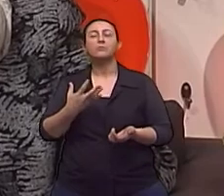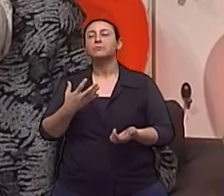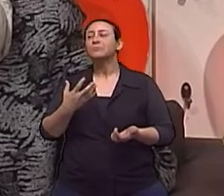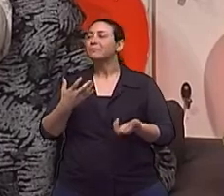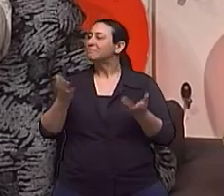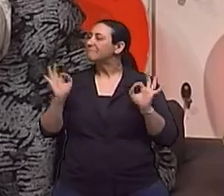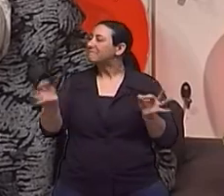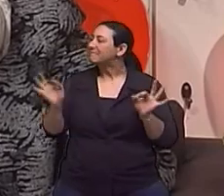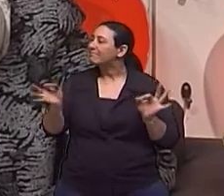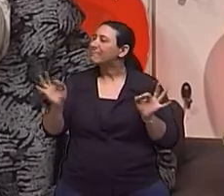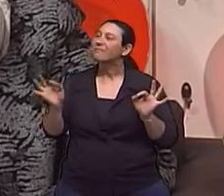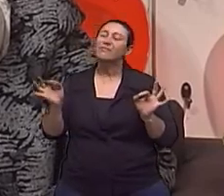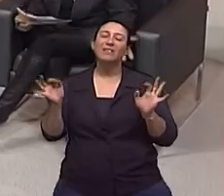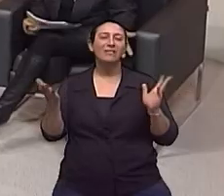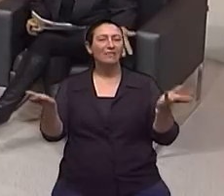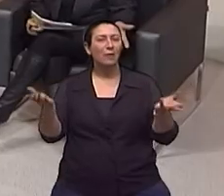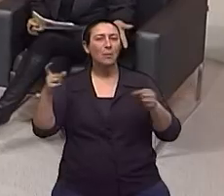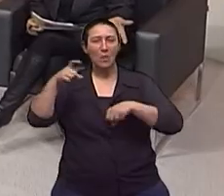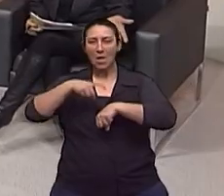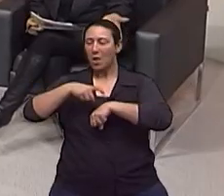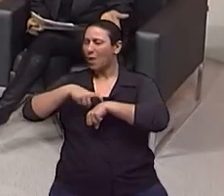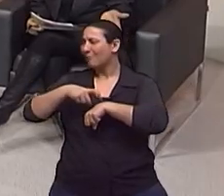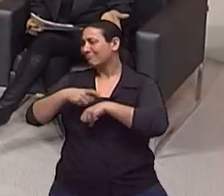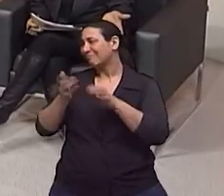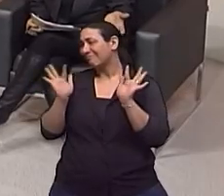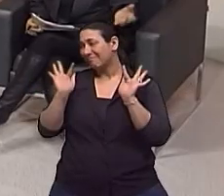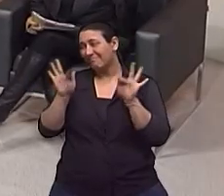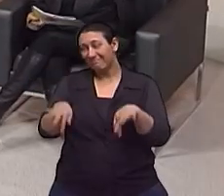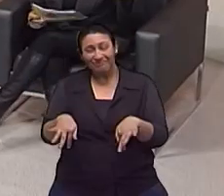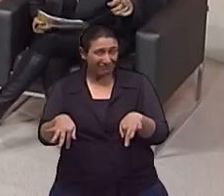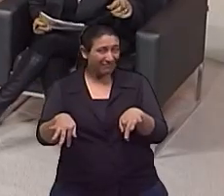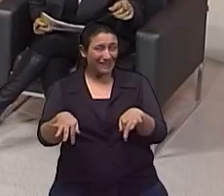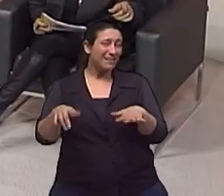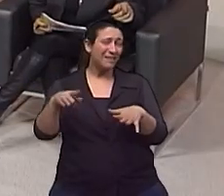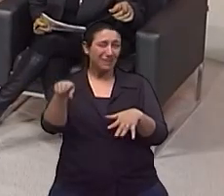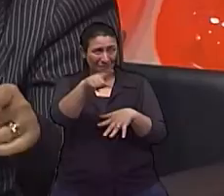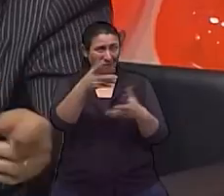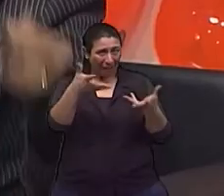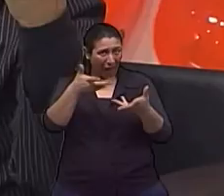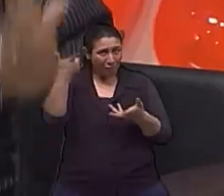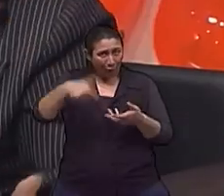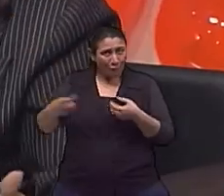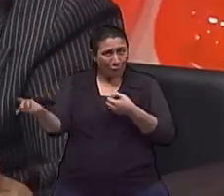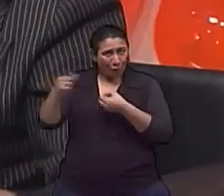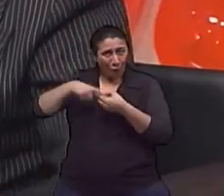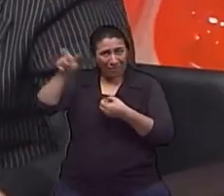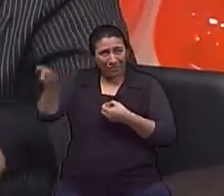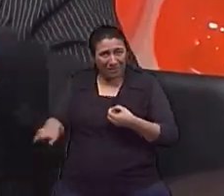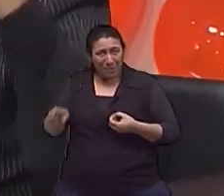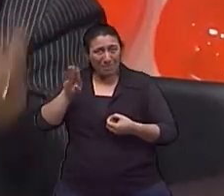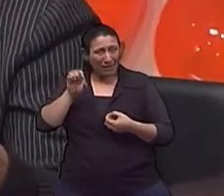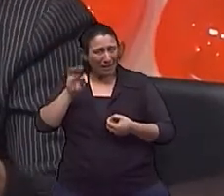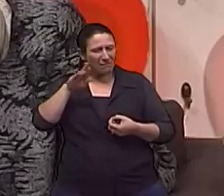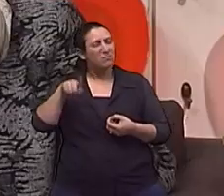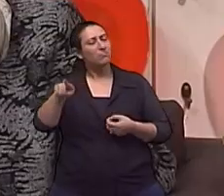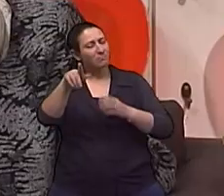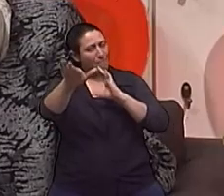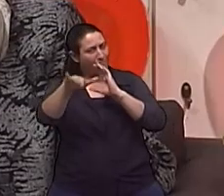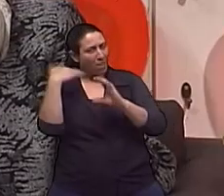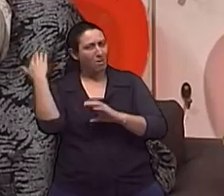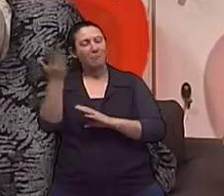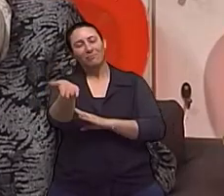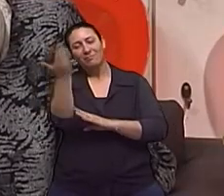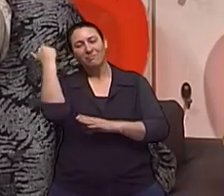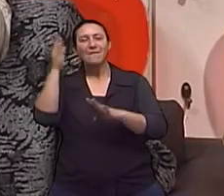mas gente o relógio tá me mostrando aqui que tá na hora de terminar querem que eu traga a Beatriz passa em meio vão para o